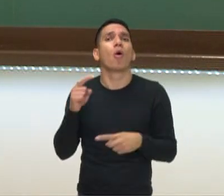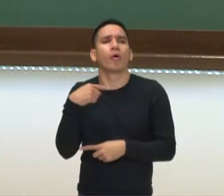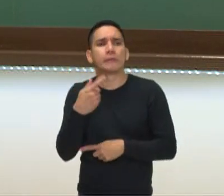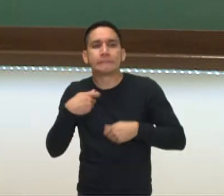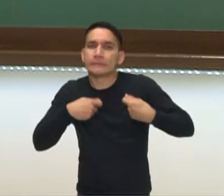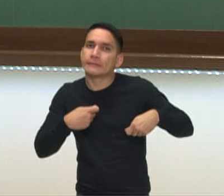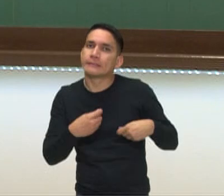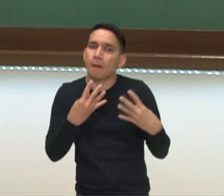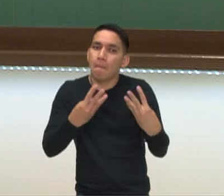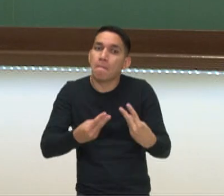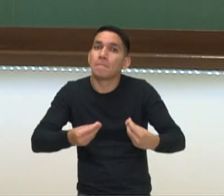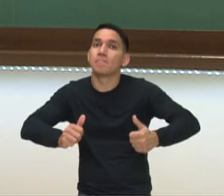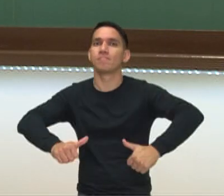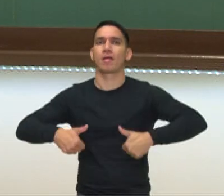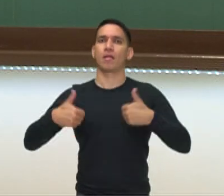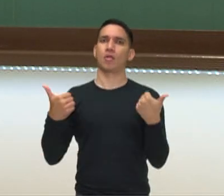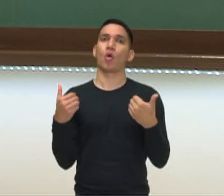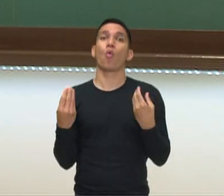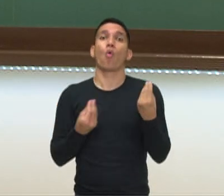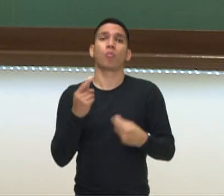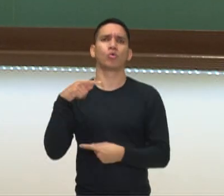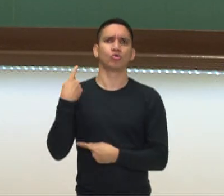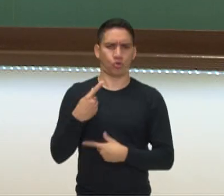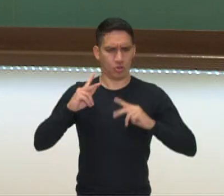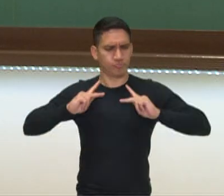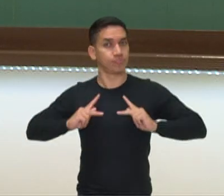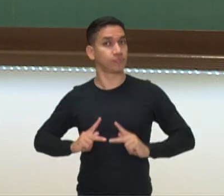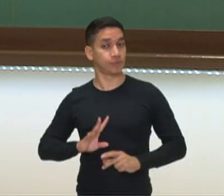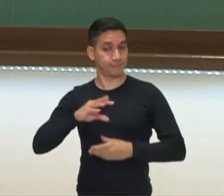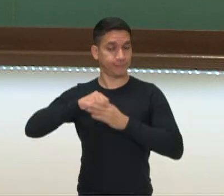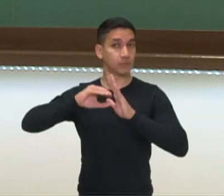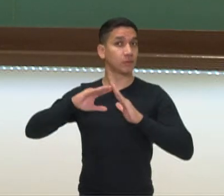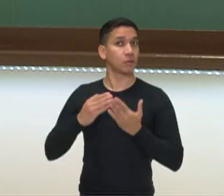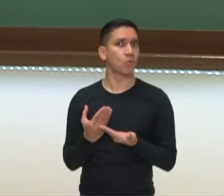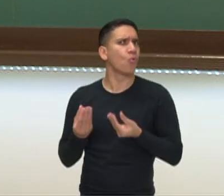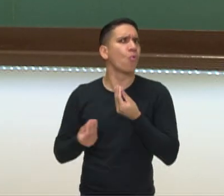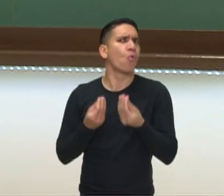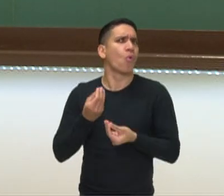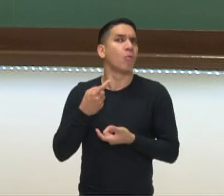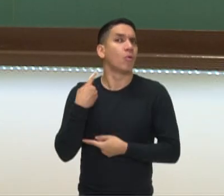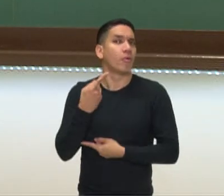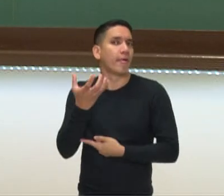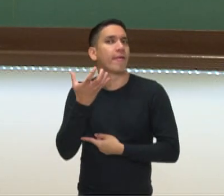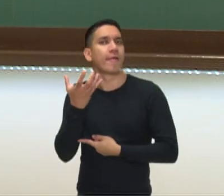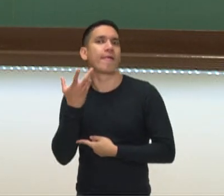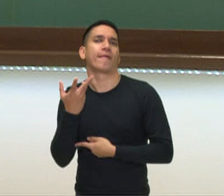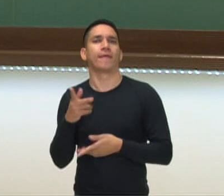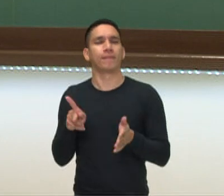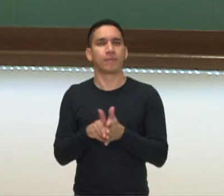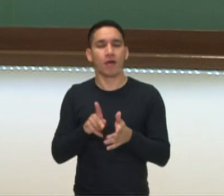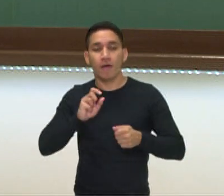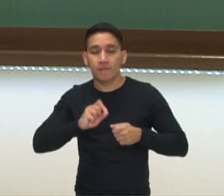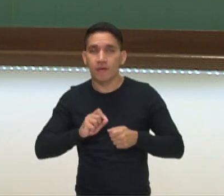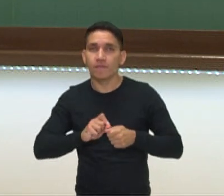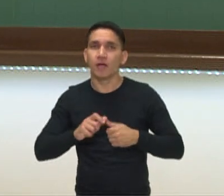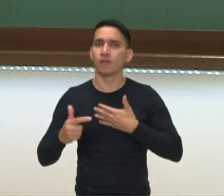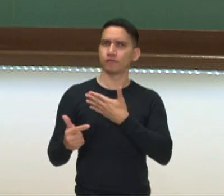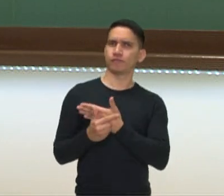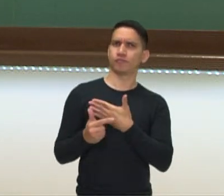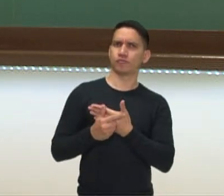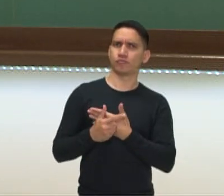pensar a nossa postura dentro da escola, então, como nós queremos exercer melhor o nosso papel